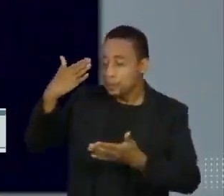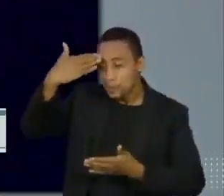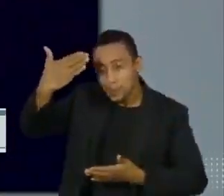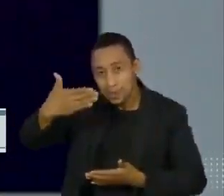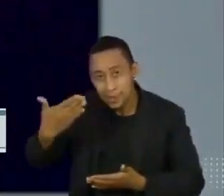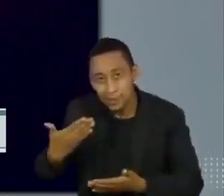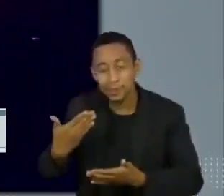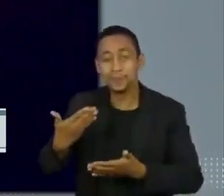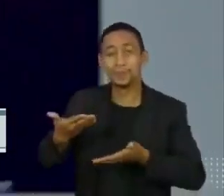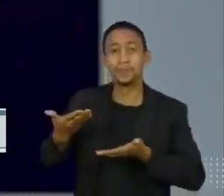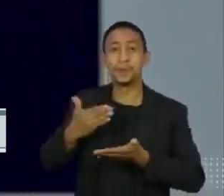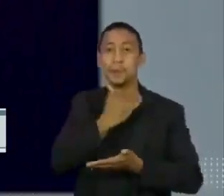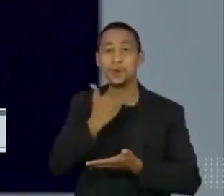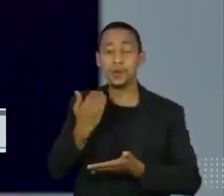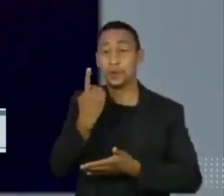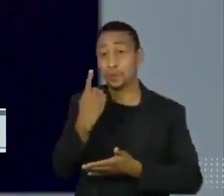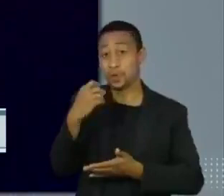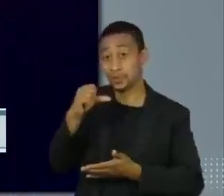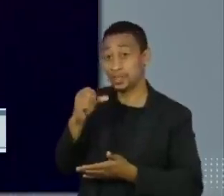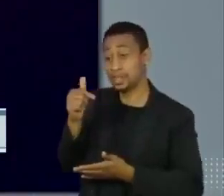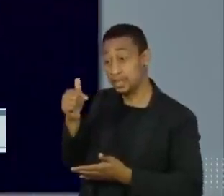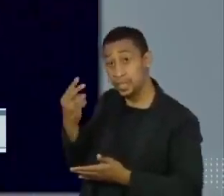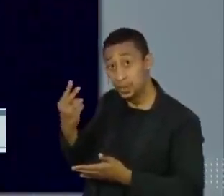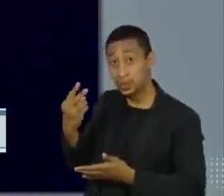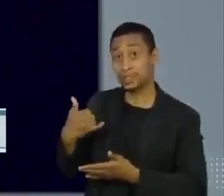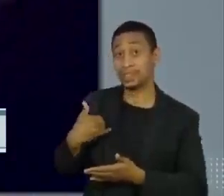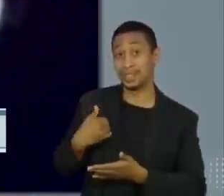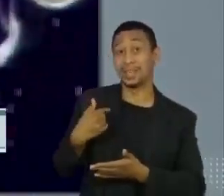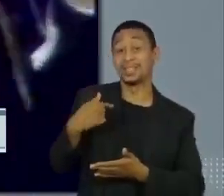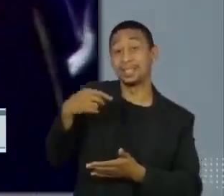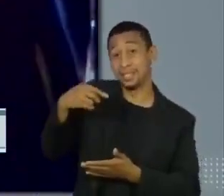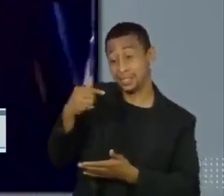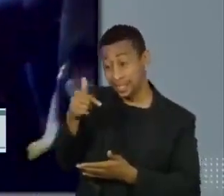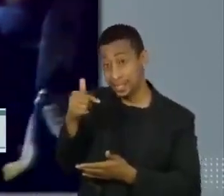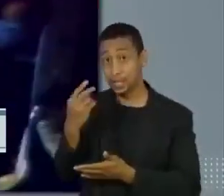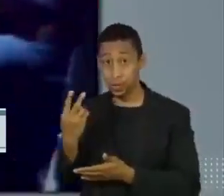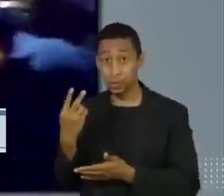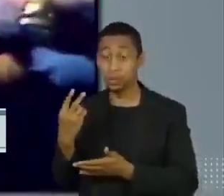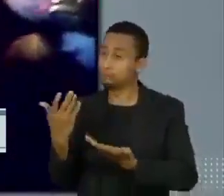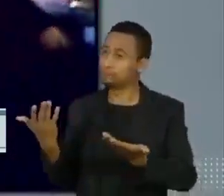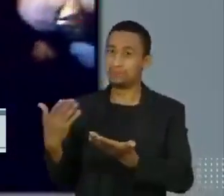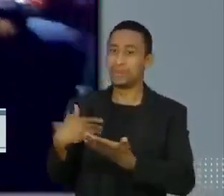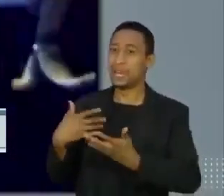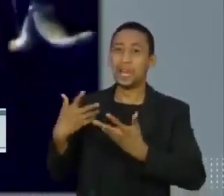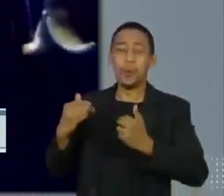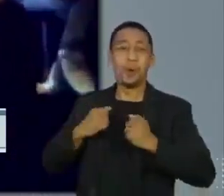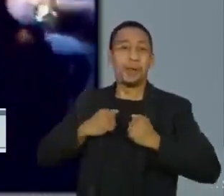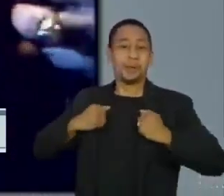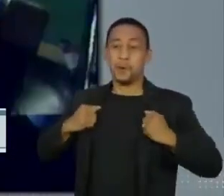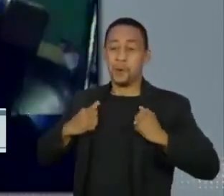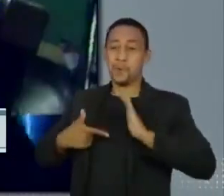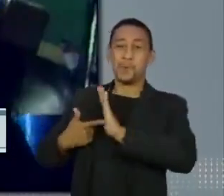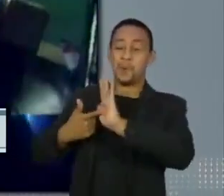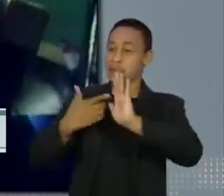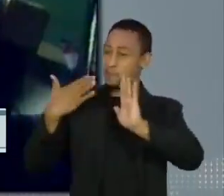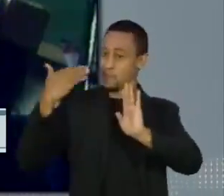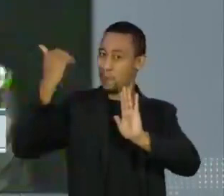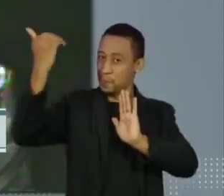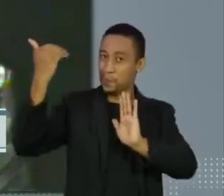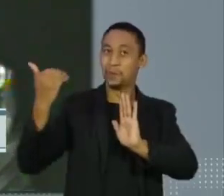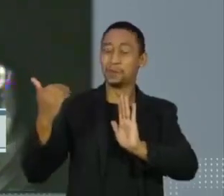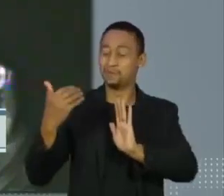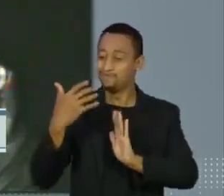em 1992, aos 71 anos de idade. Já era então um herói nacional e uma inspiração sem